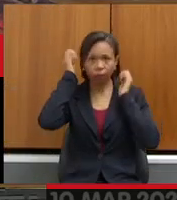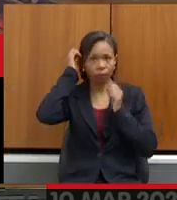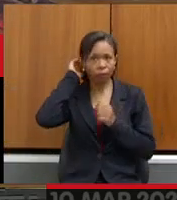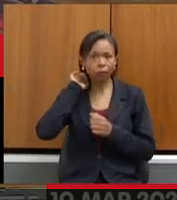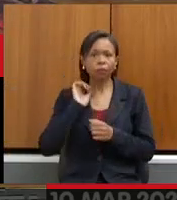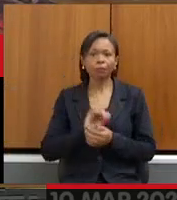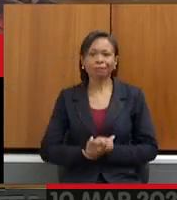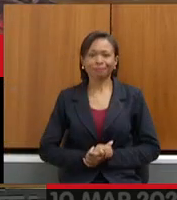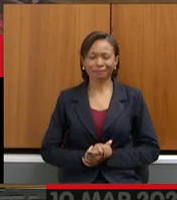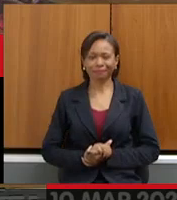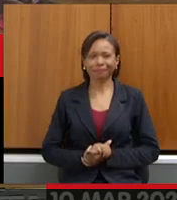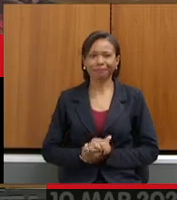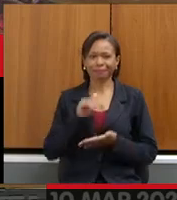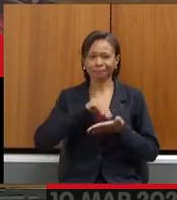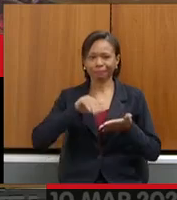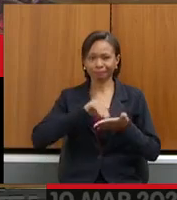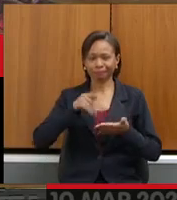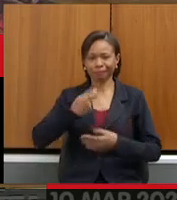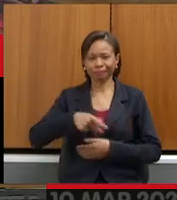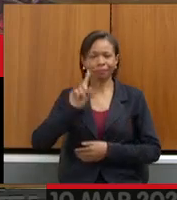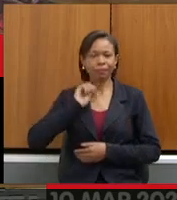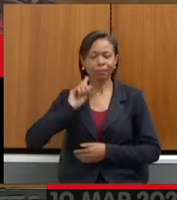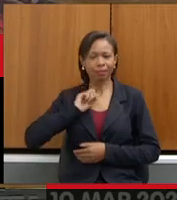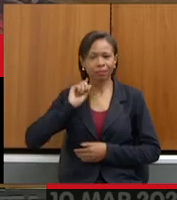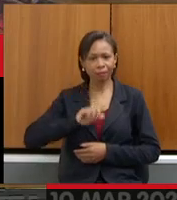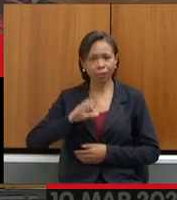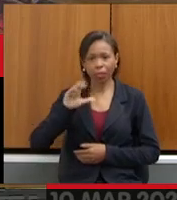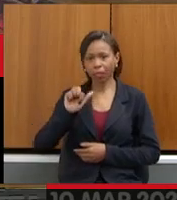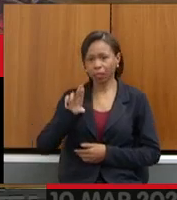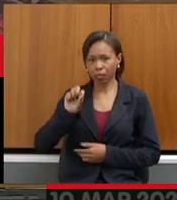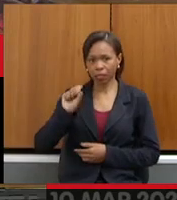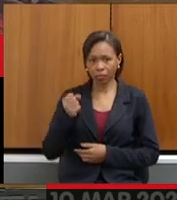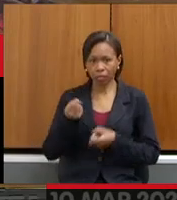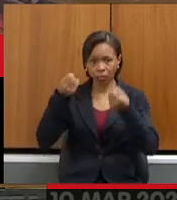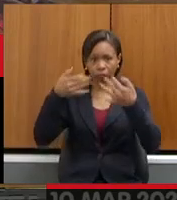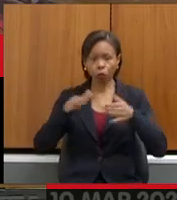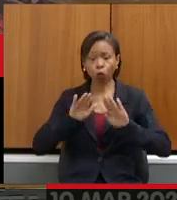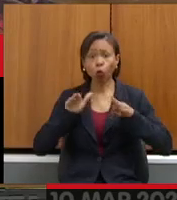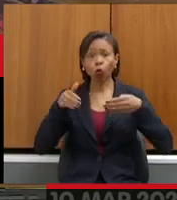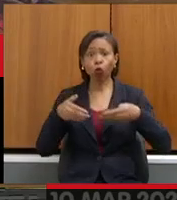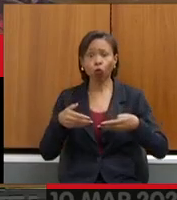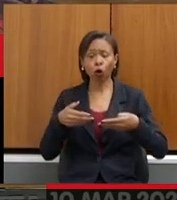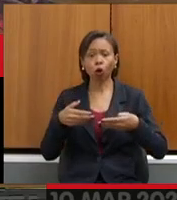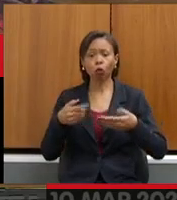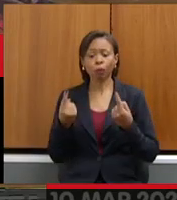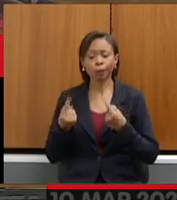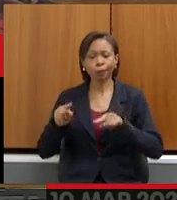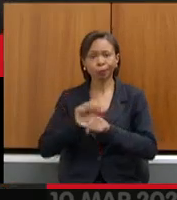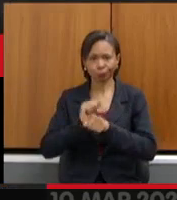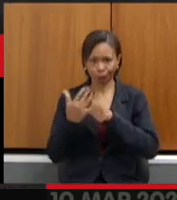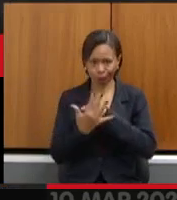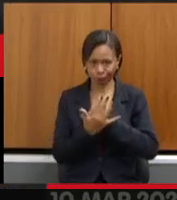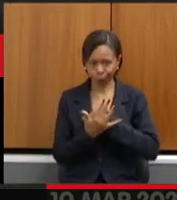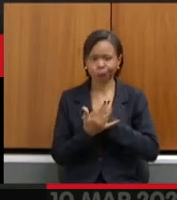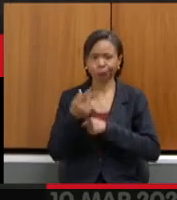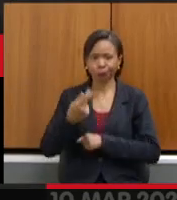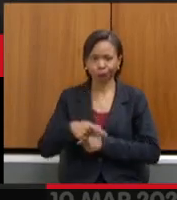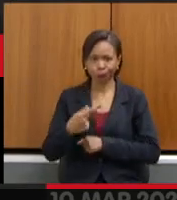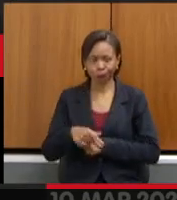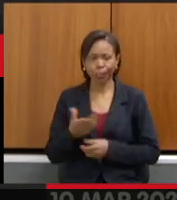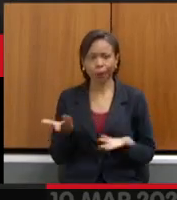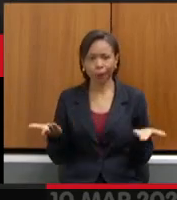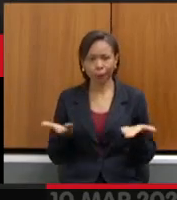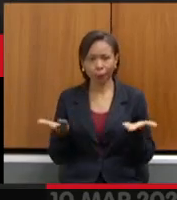de Minas Carlos Eduardo Amaral com foco especialmente das ações da pasta no enfrentamento ao covid-19 nesse